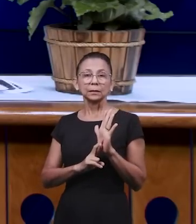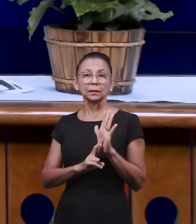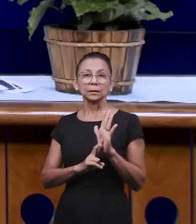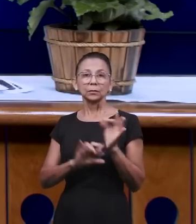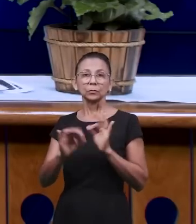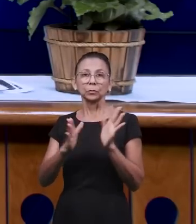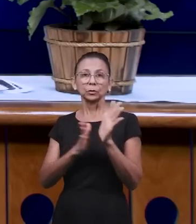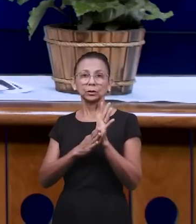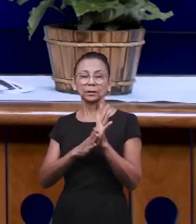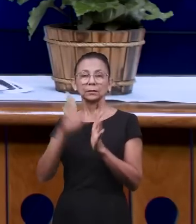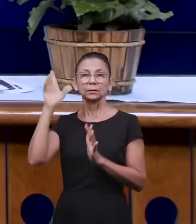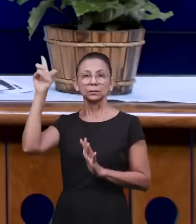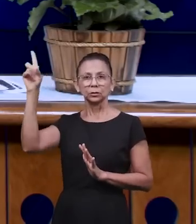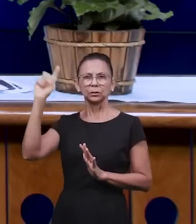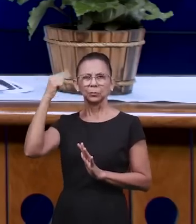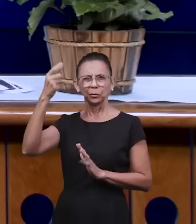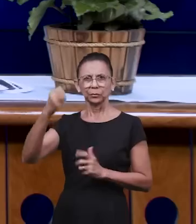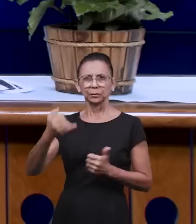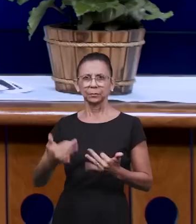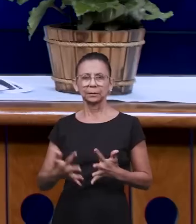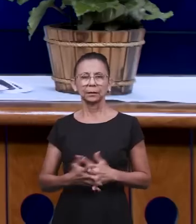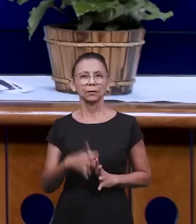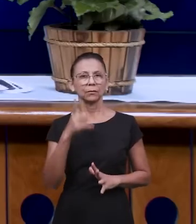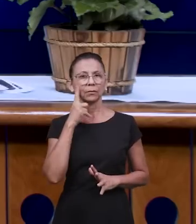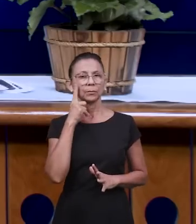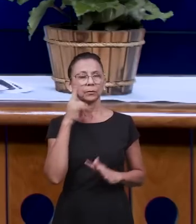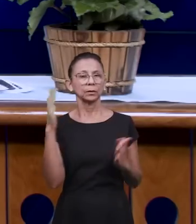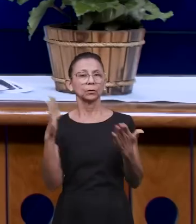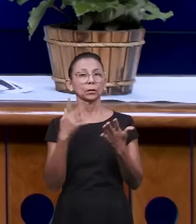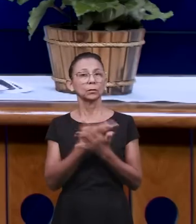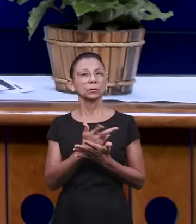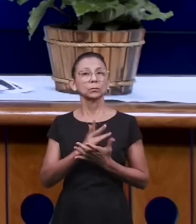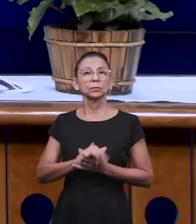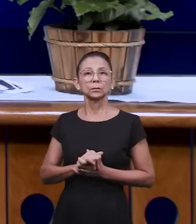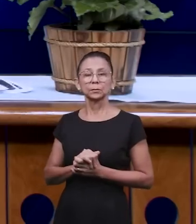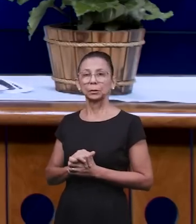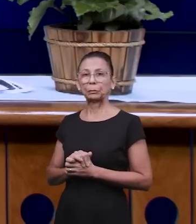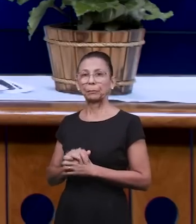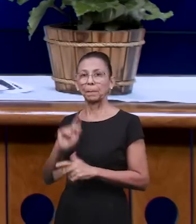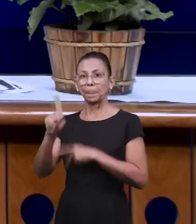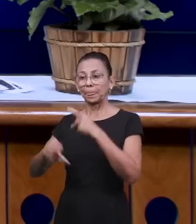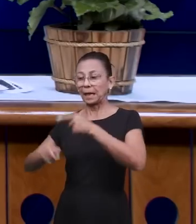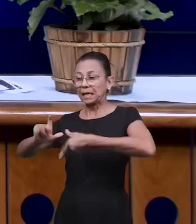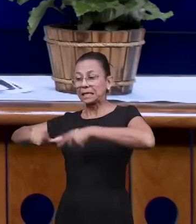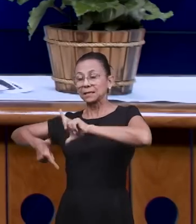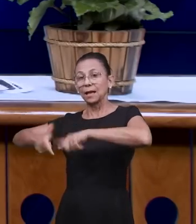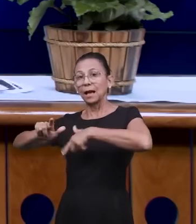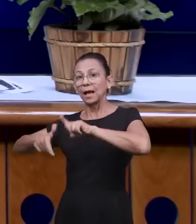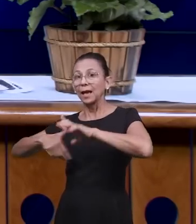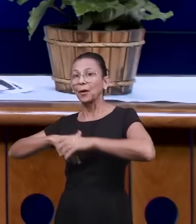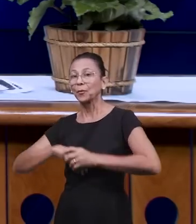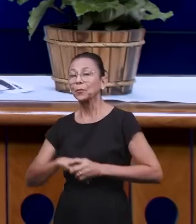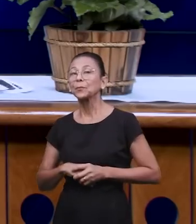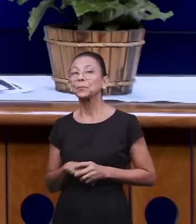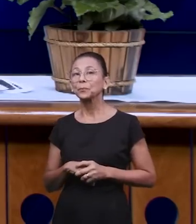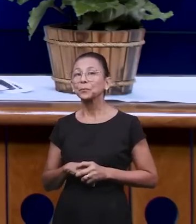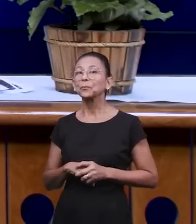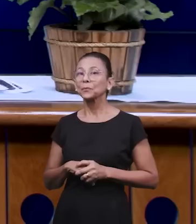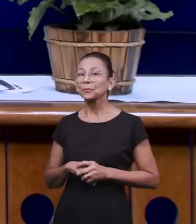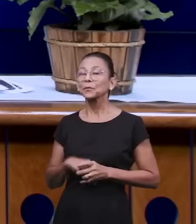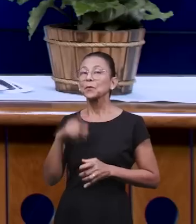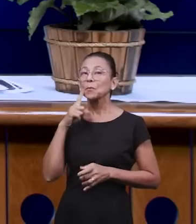anos, as raízes de Israel. De Abraão até Jesus, a